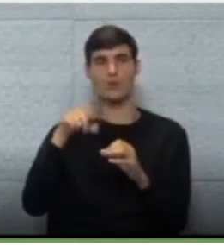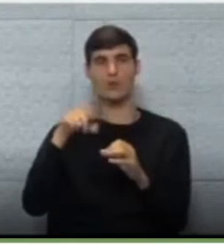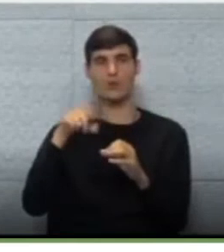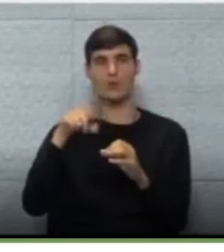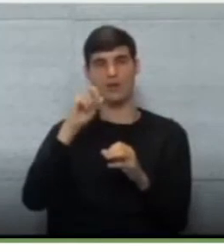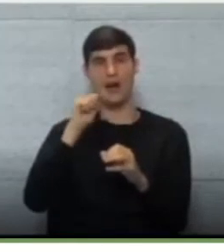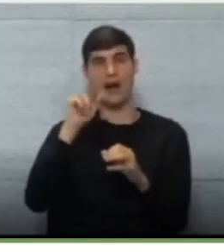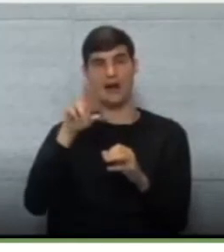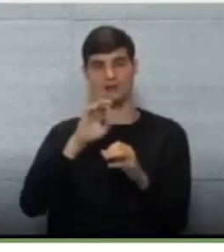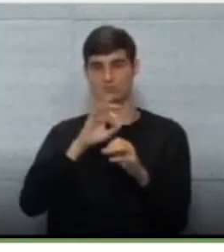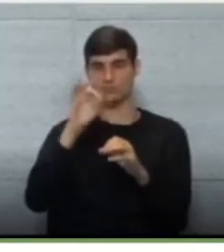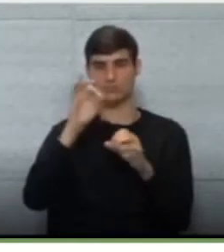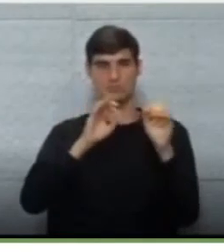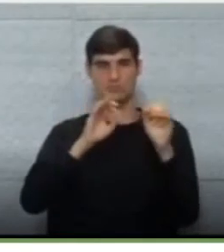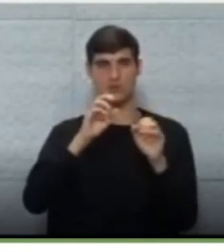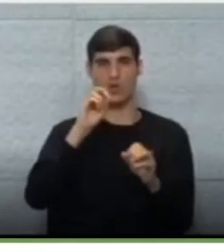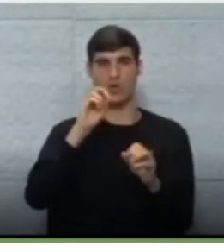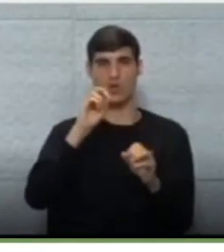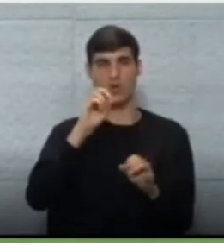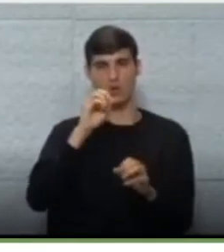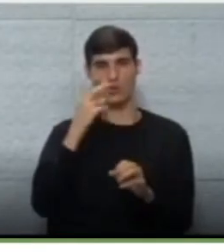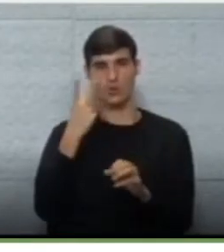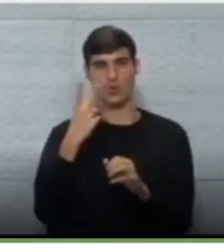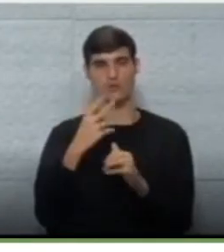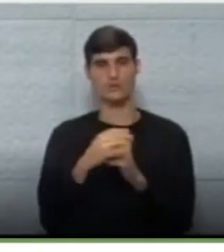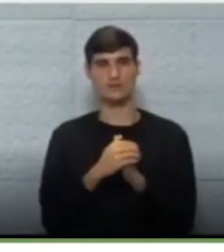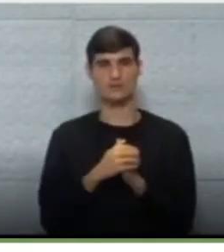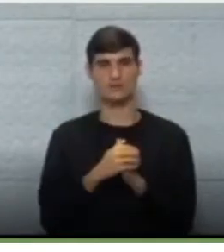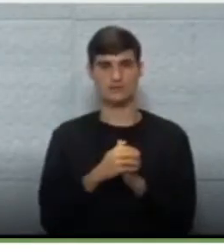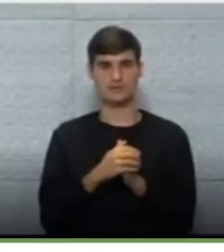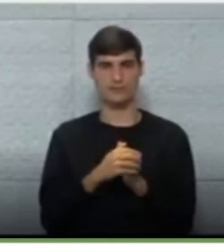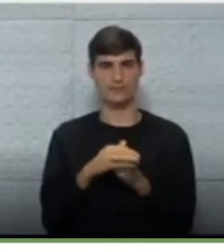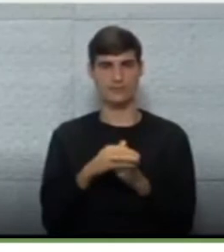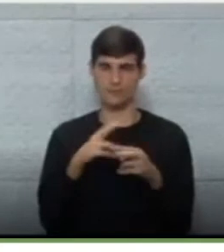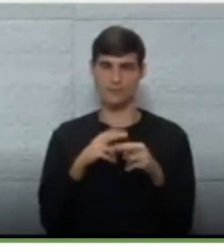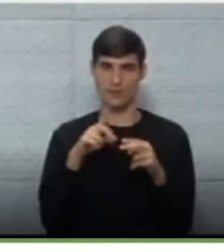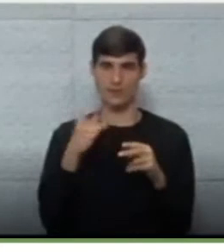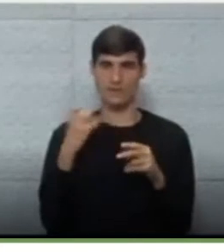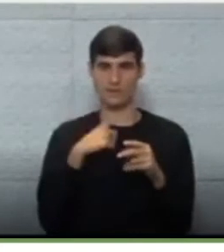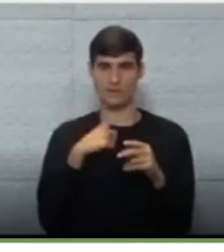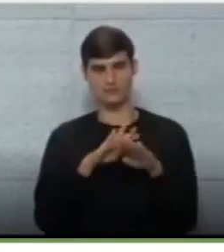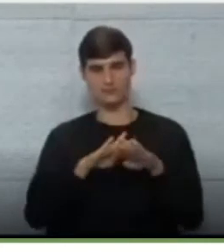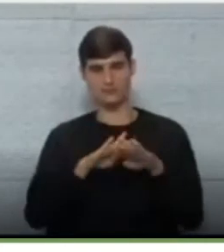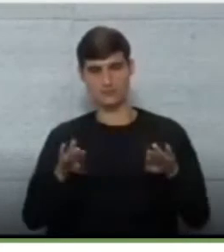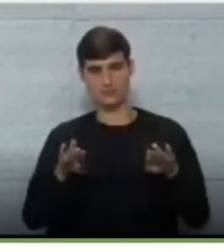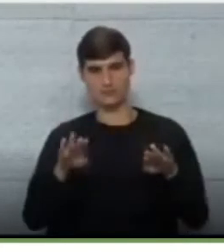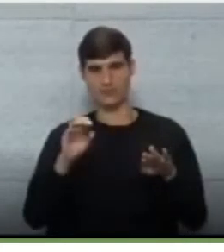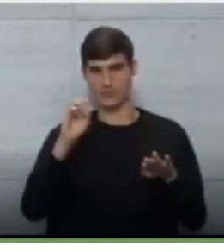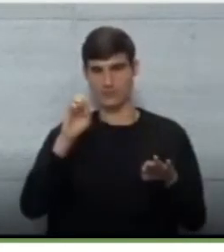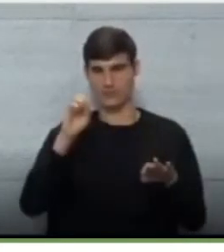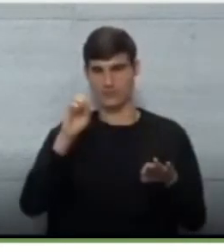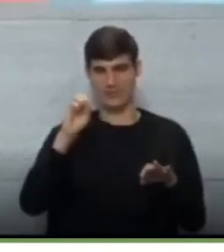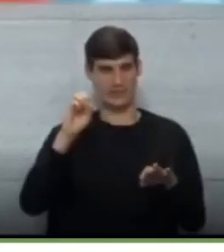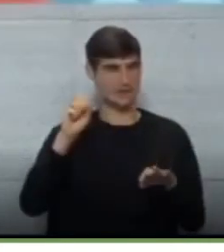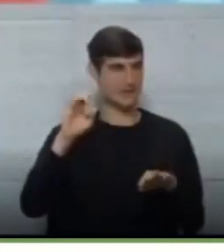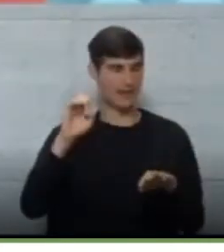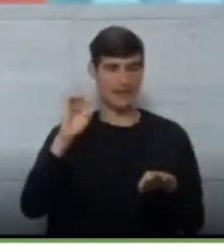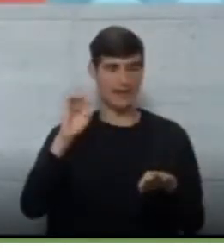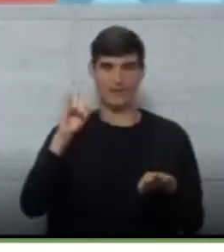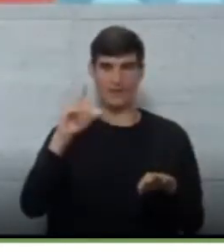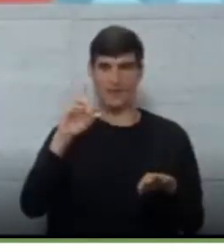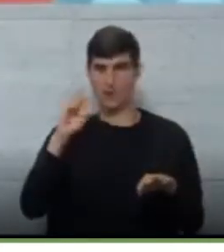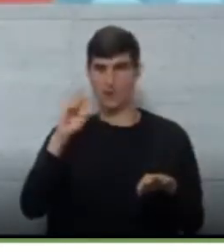importante porque vai caracterizar também a separação de estafilococcus para streptococcus. De novo, para que